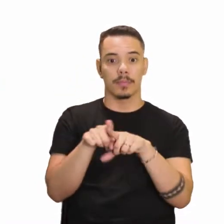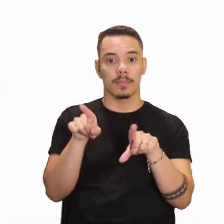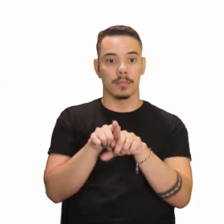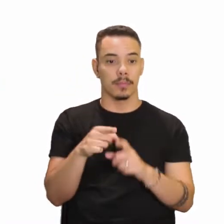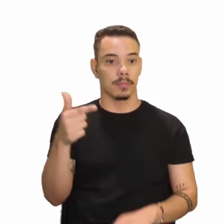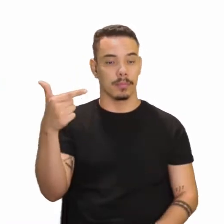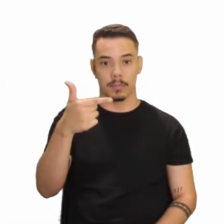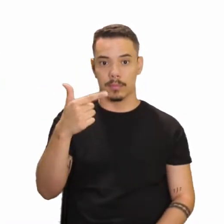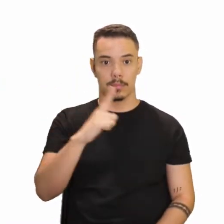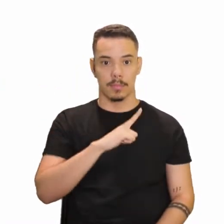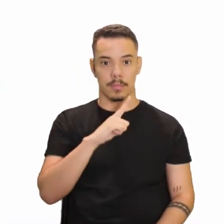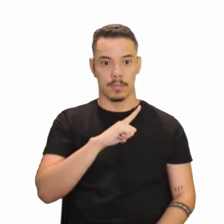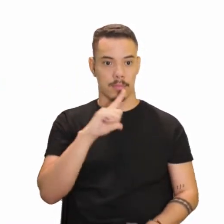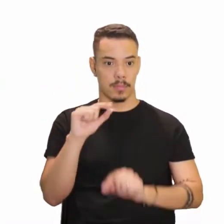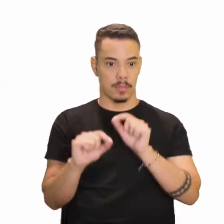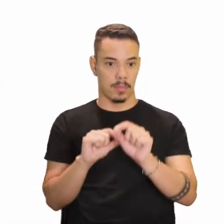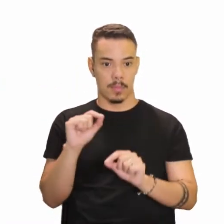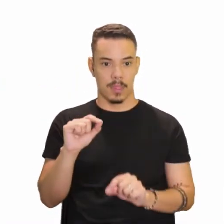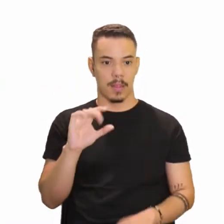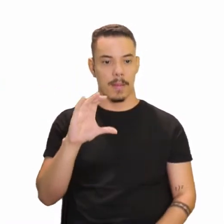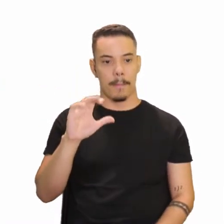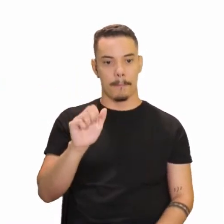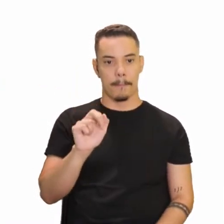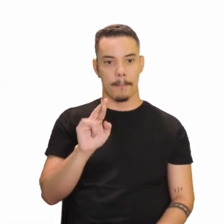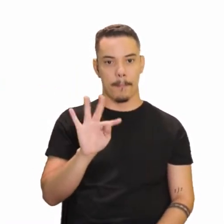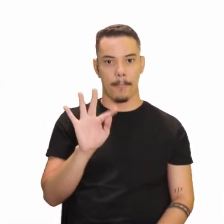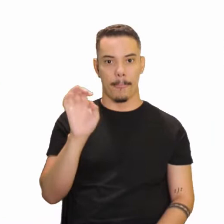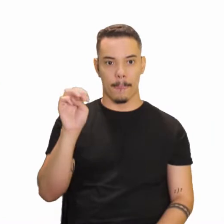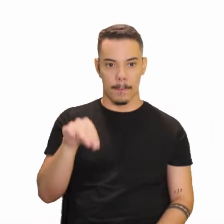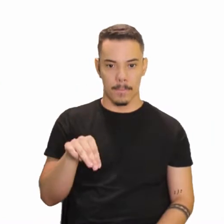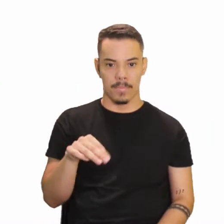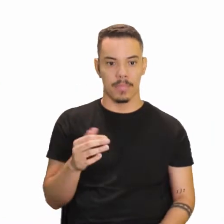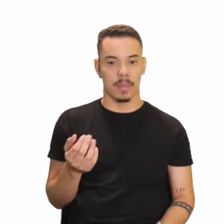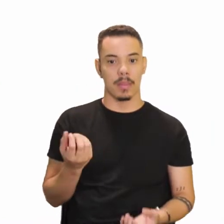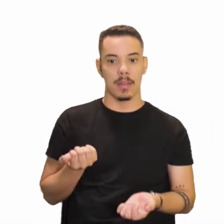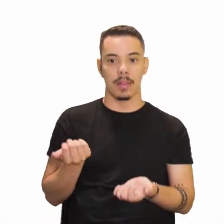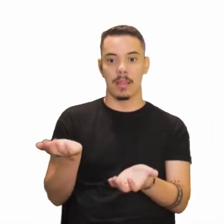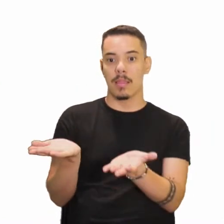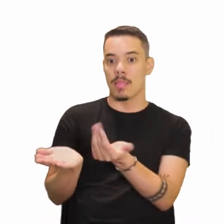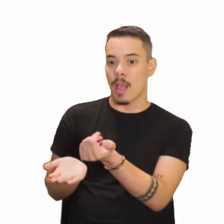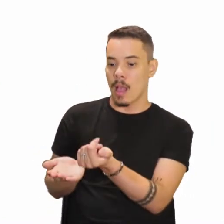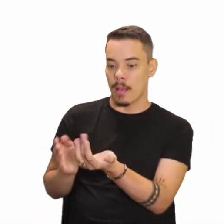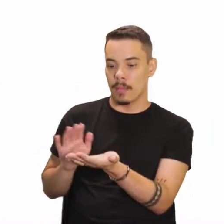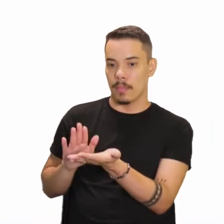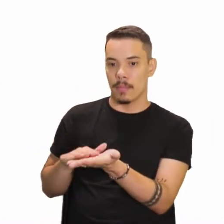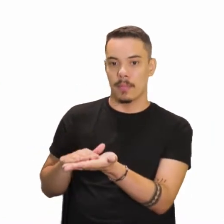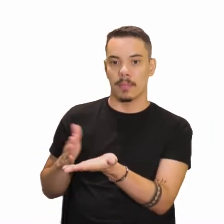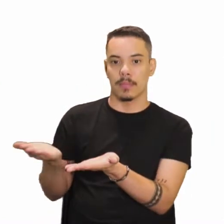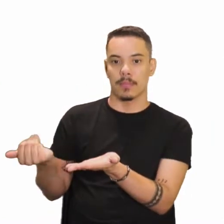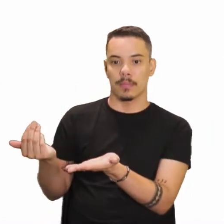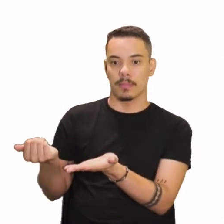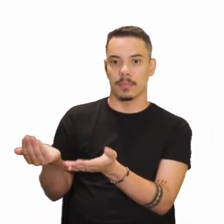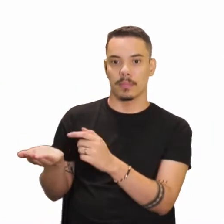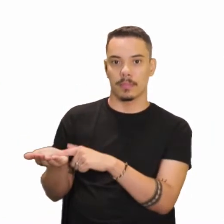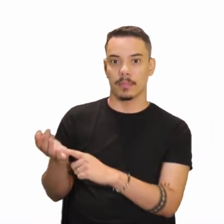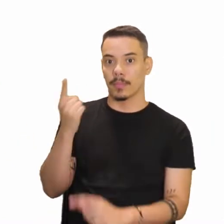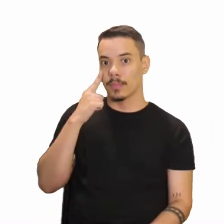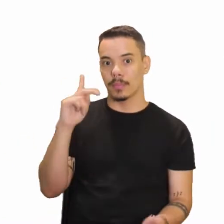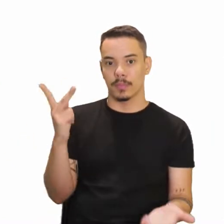temos um cartoon dá a pata aí que que acontece